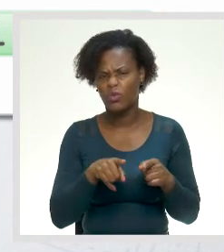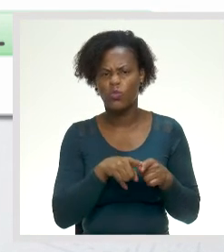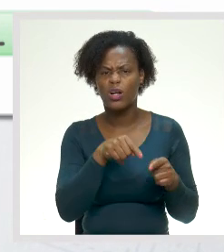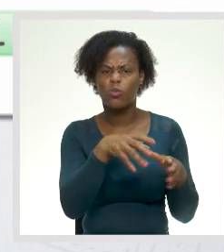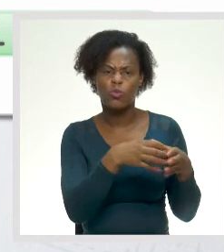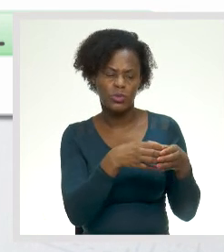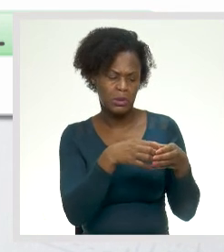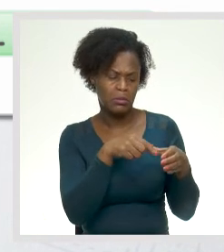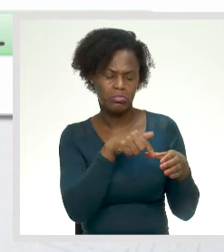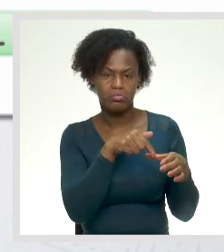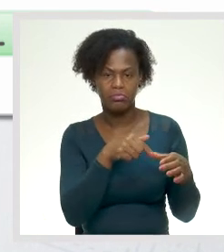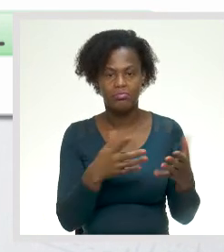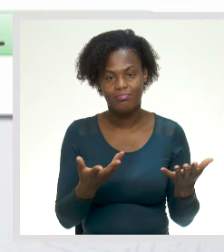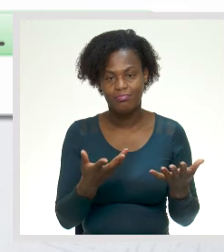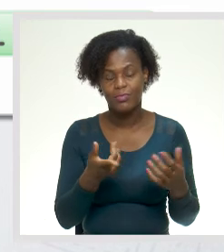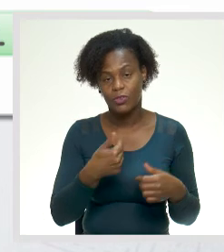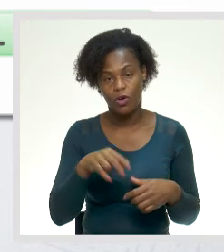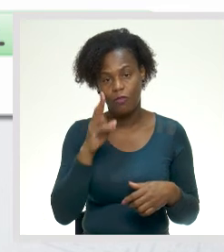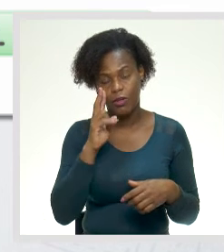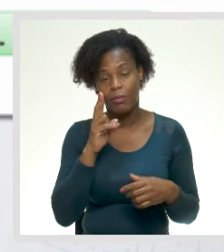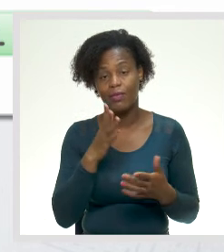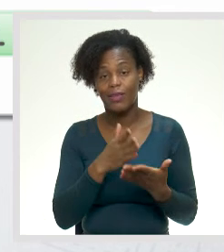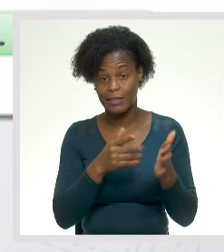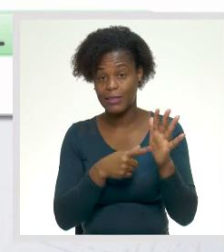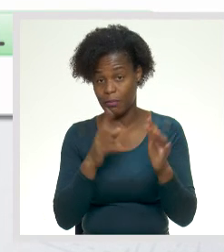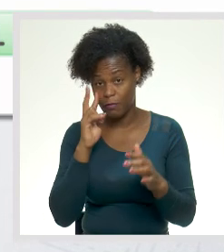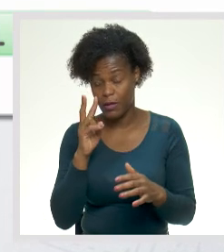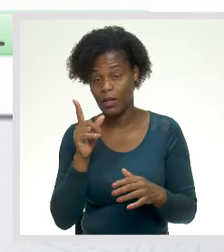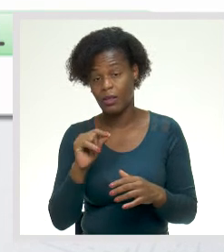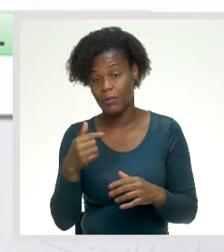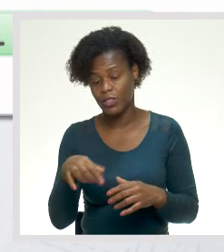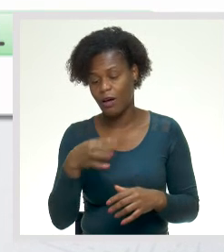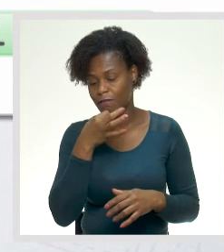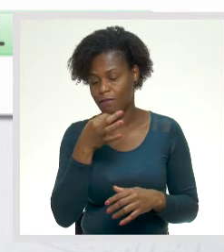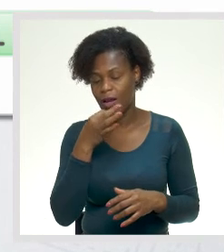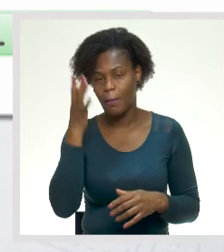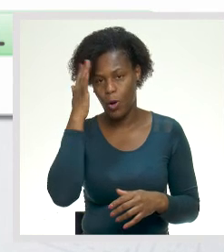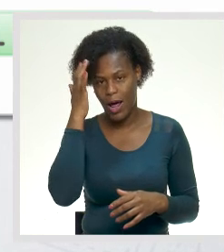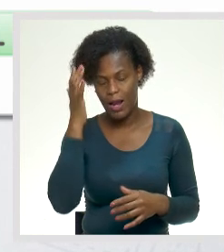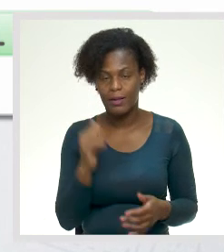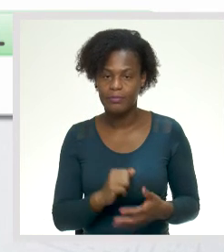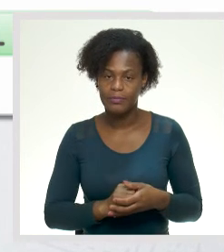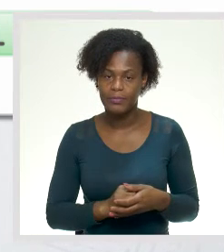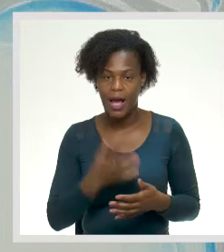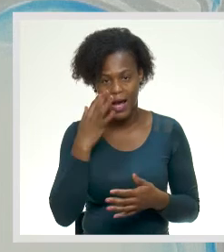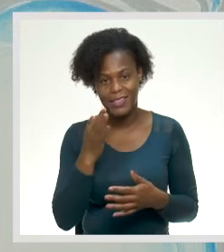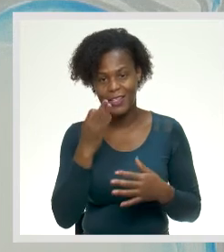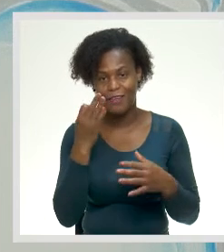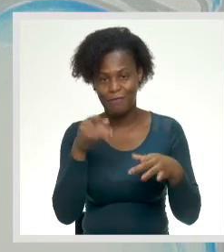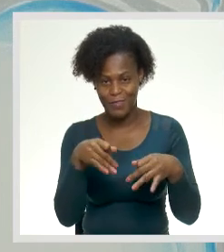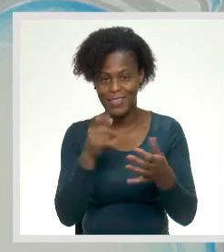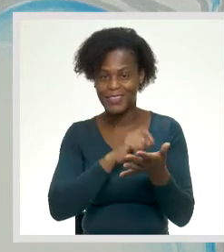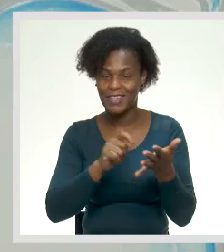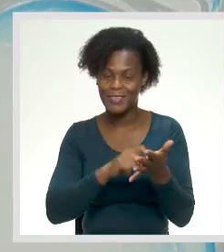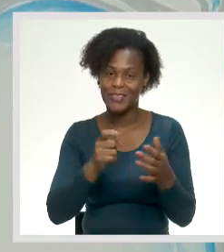uma comunidade. E vimos até um exemplo, então estamos a falar da moral. Assim terminamos